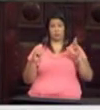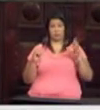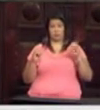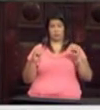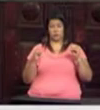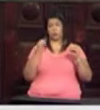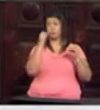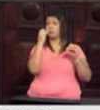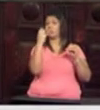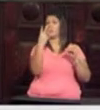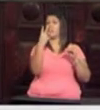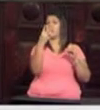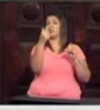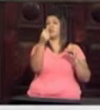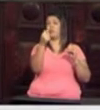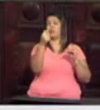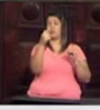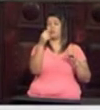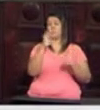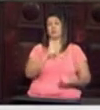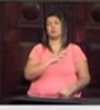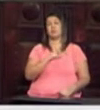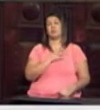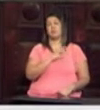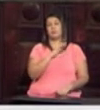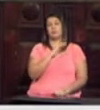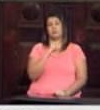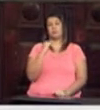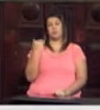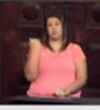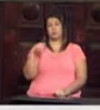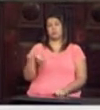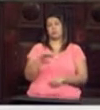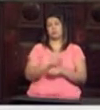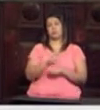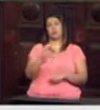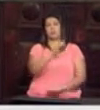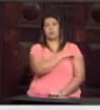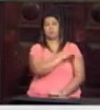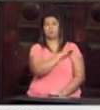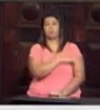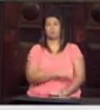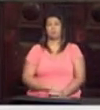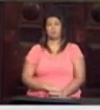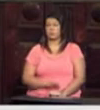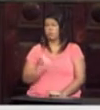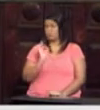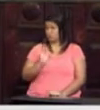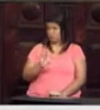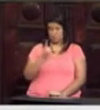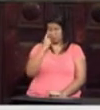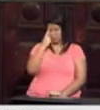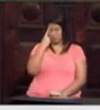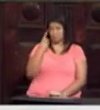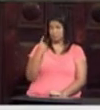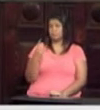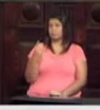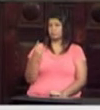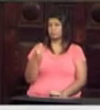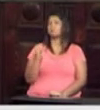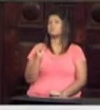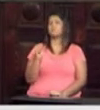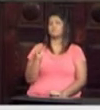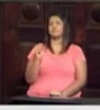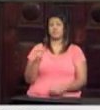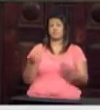47 policiais foram mortos no estado do Rio de Janeiro. Só para lembrar que